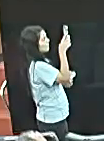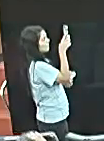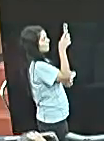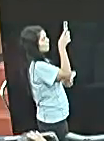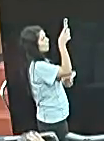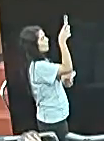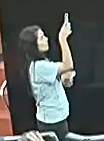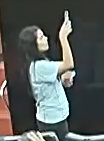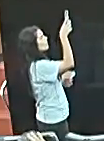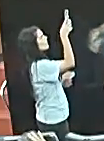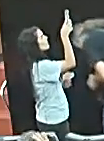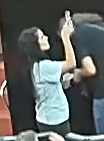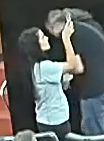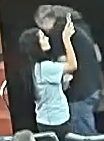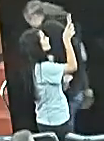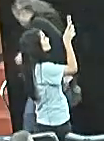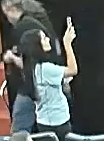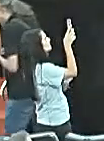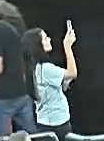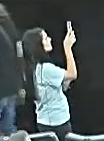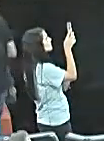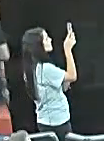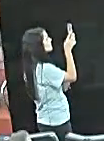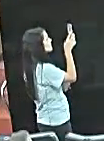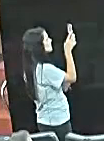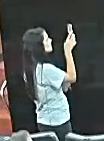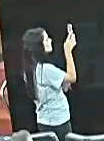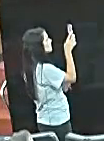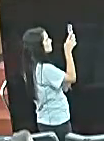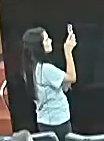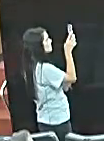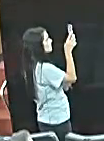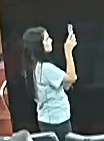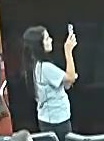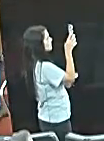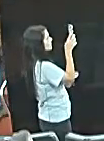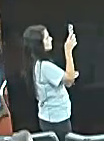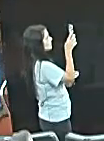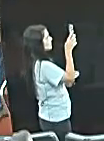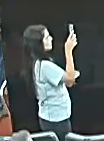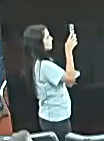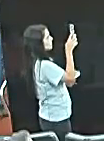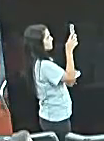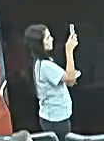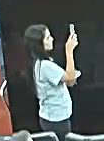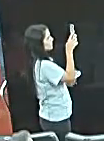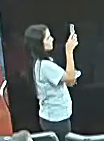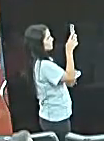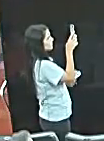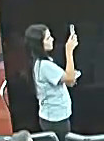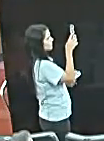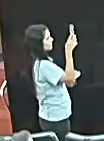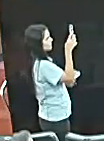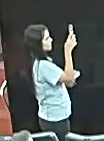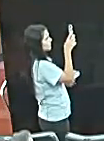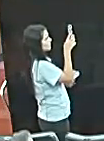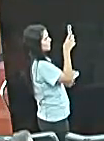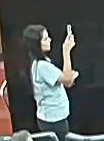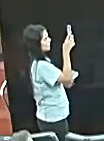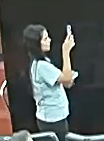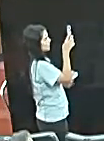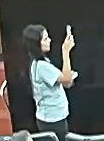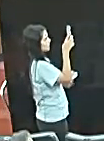de 97 eu estava aqui já era agente penitenciário na qual demonstrou que não era da